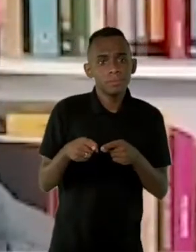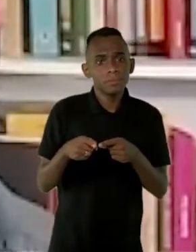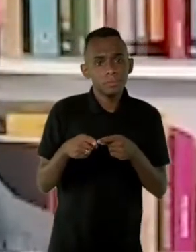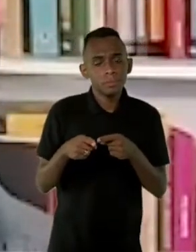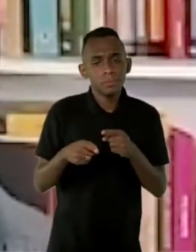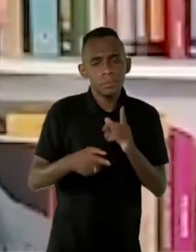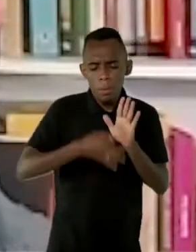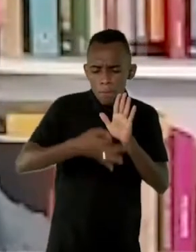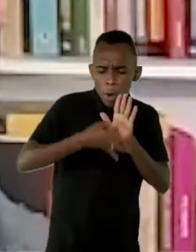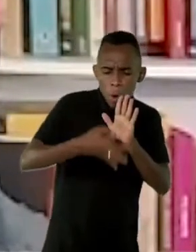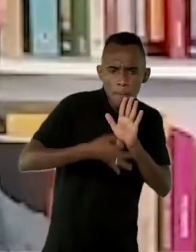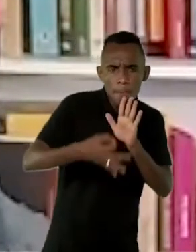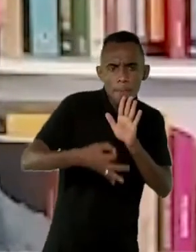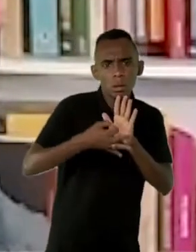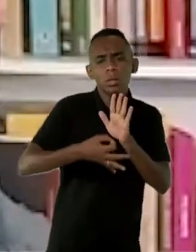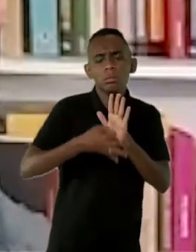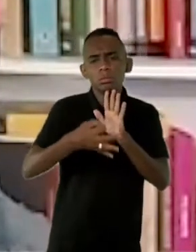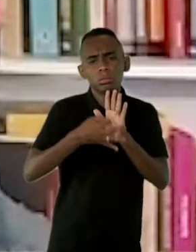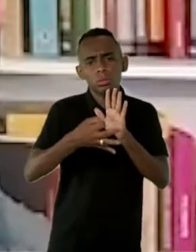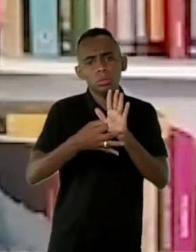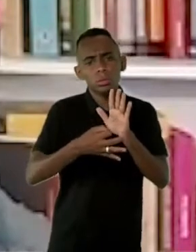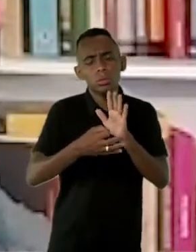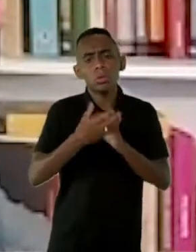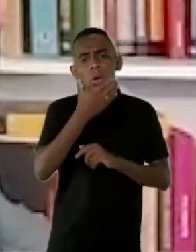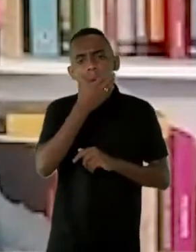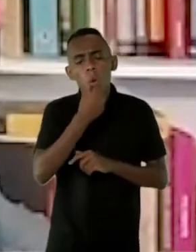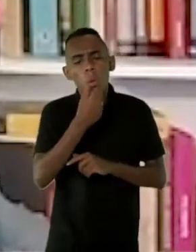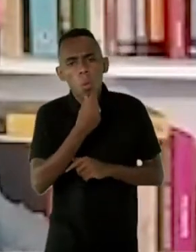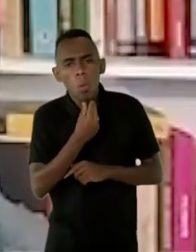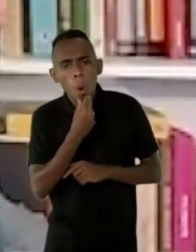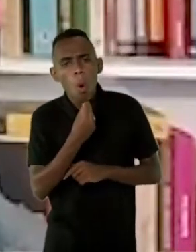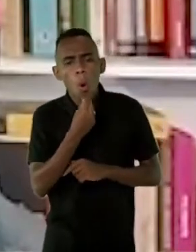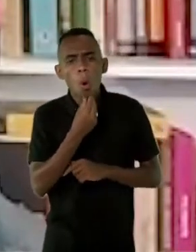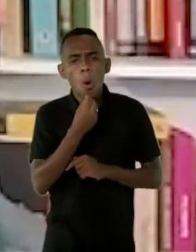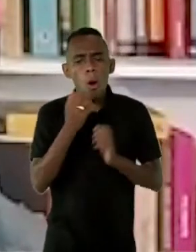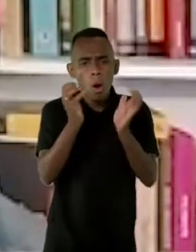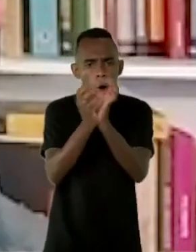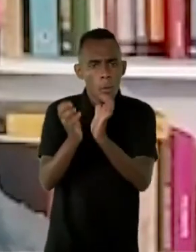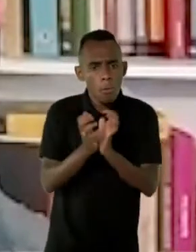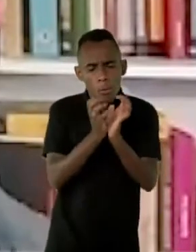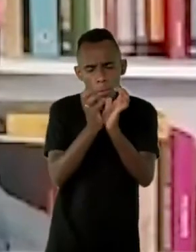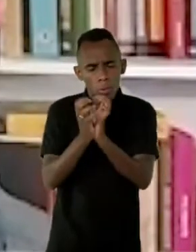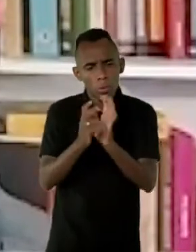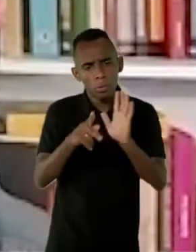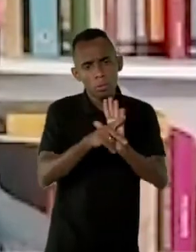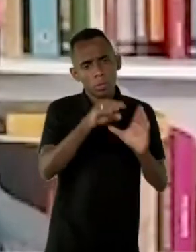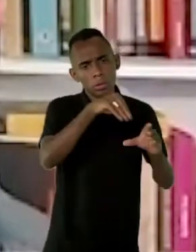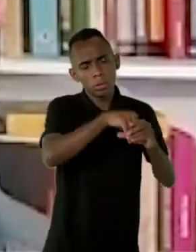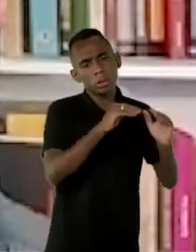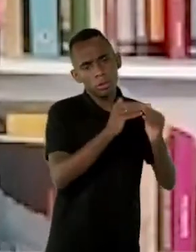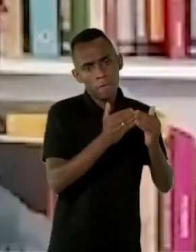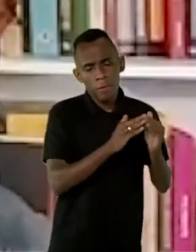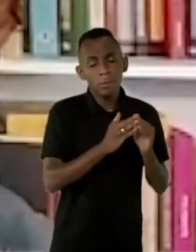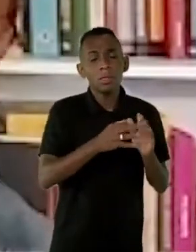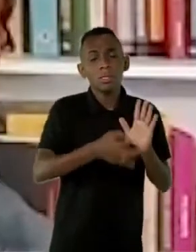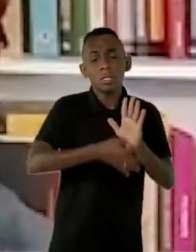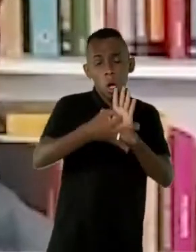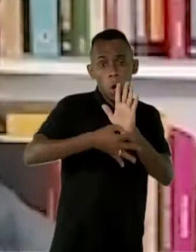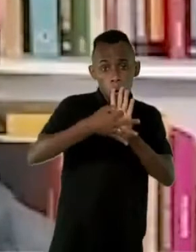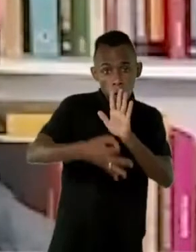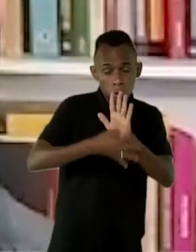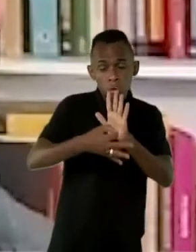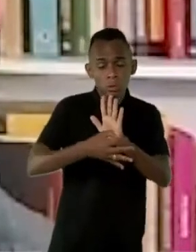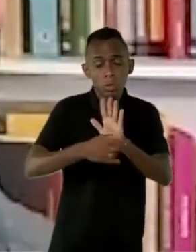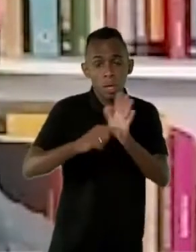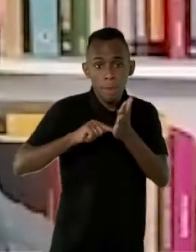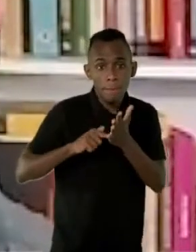a uns homens que estavam nos balanços, né, das crianças na favela. E aí, nessas críticas, a Carolina